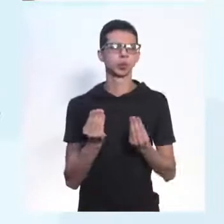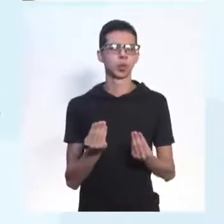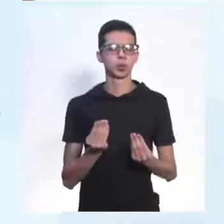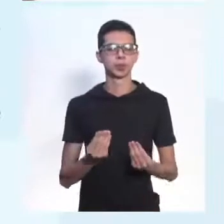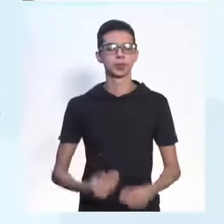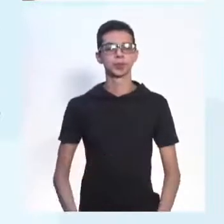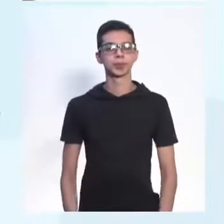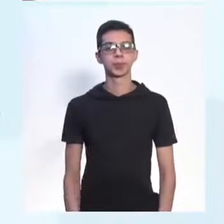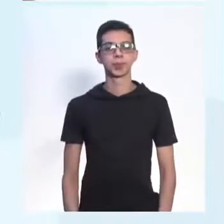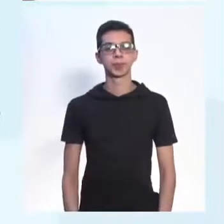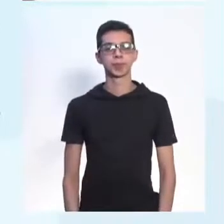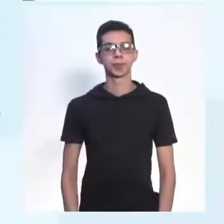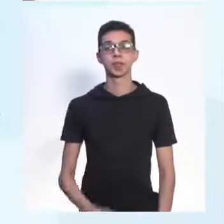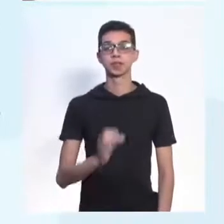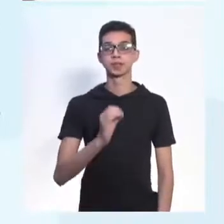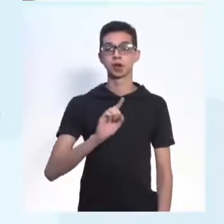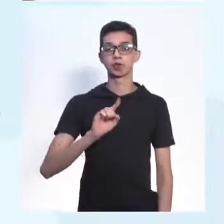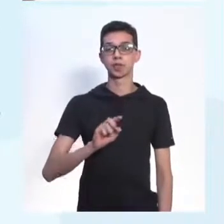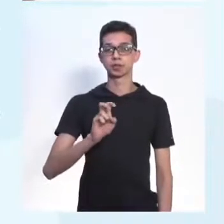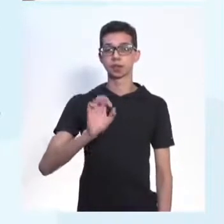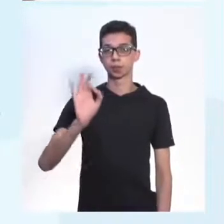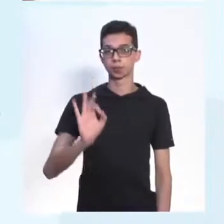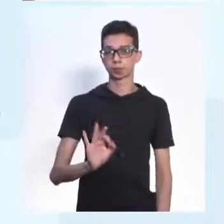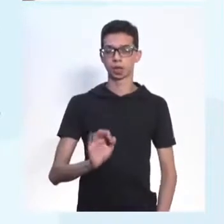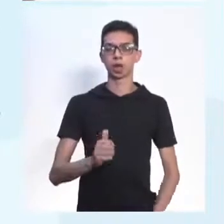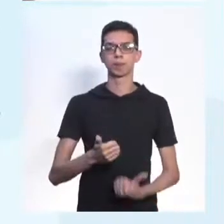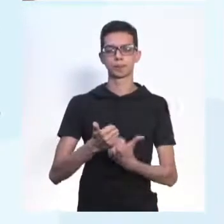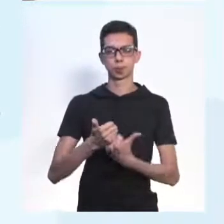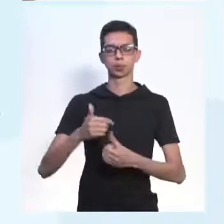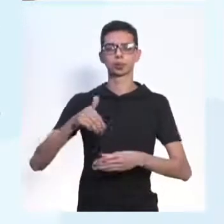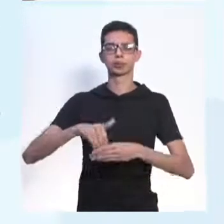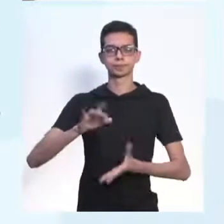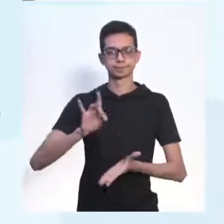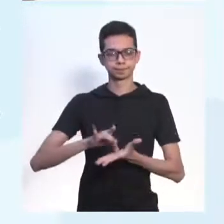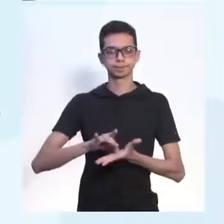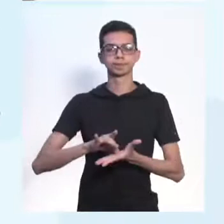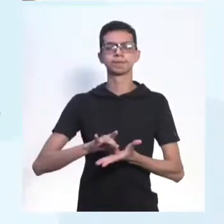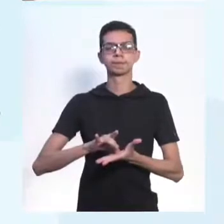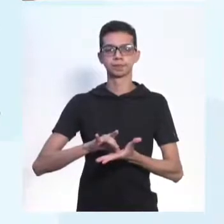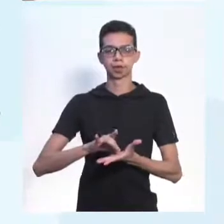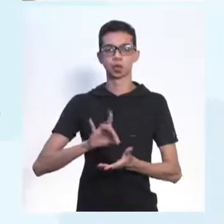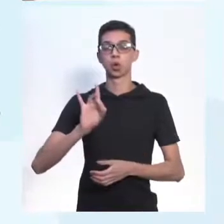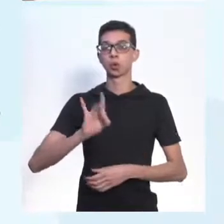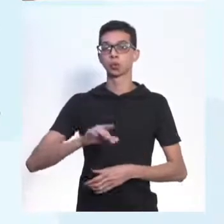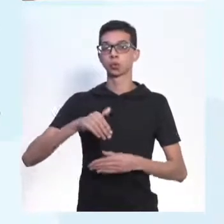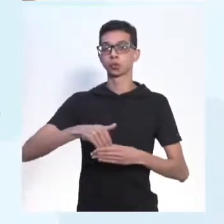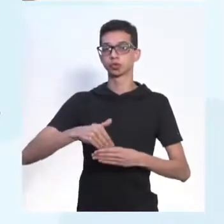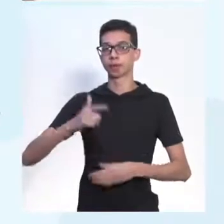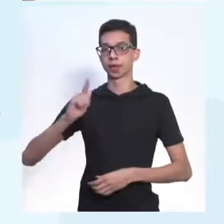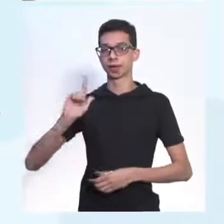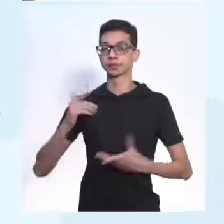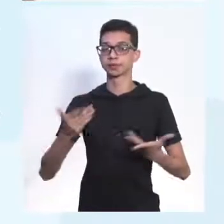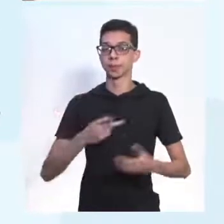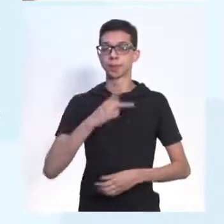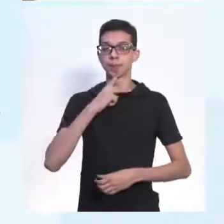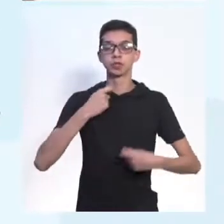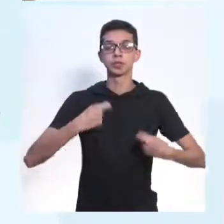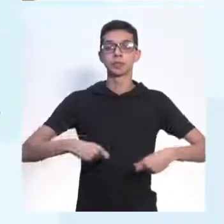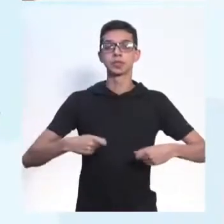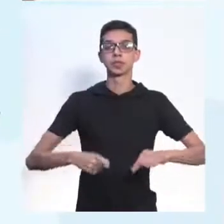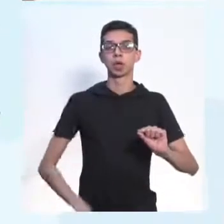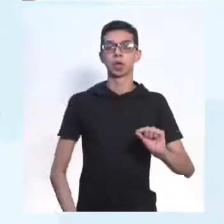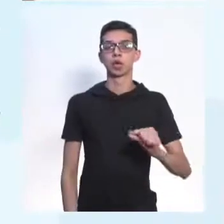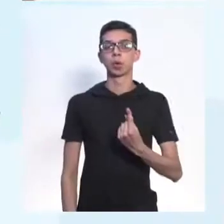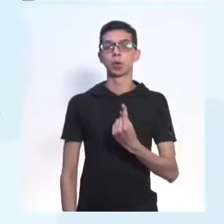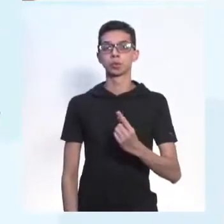apoio de 0,5 por cento dos votos válidos em uma última eleição válida o partido precisa ter pelo menos